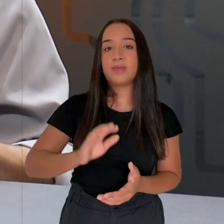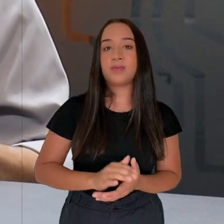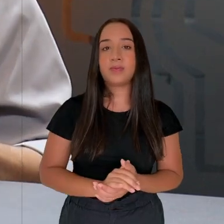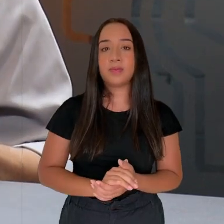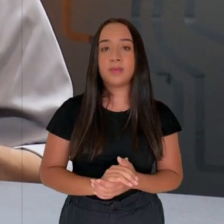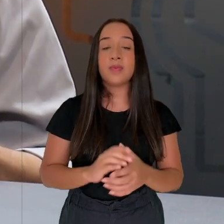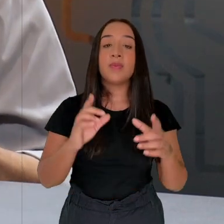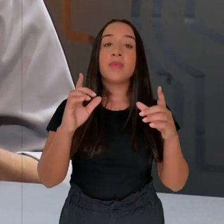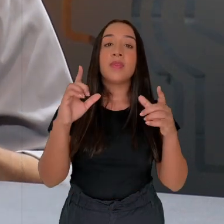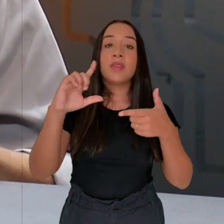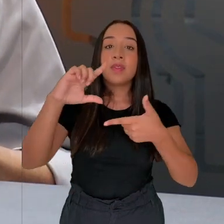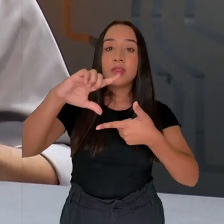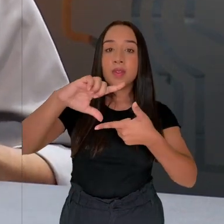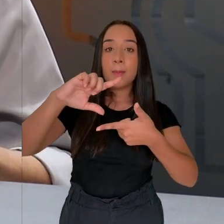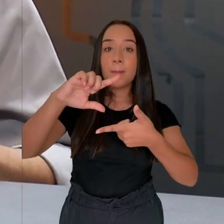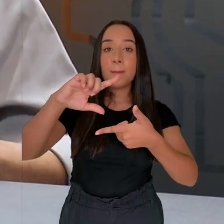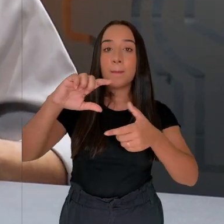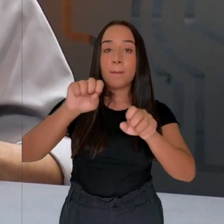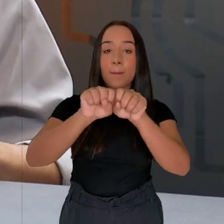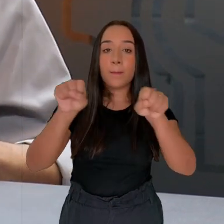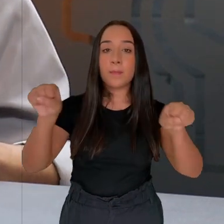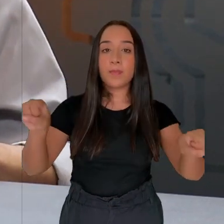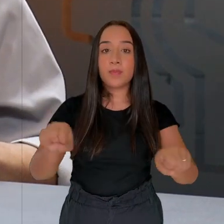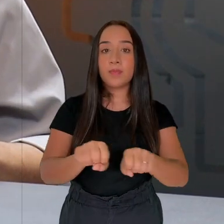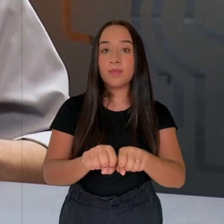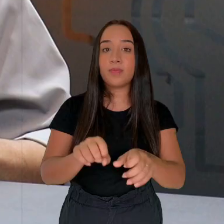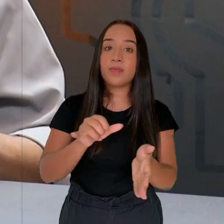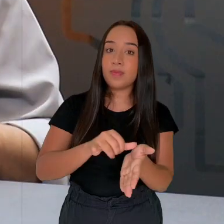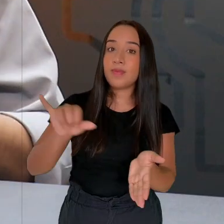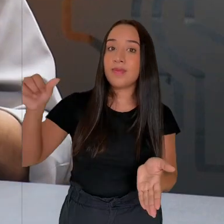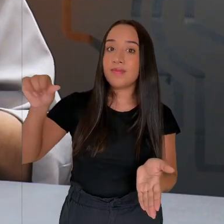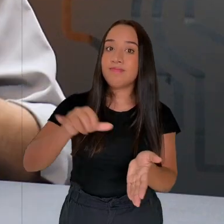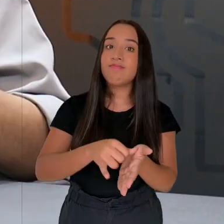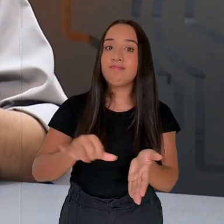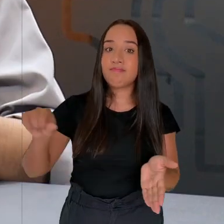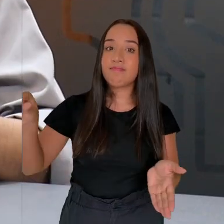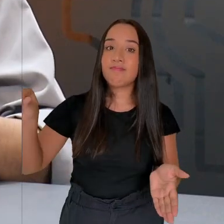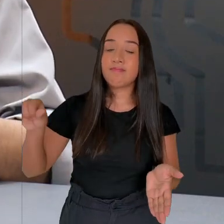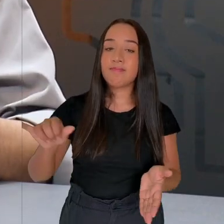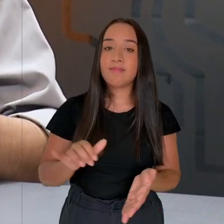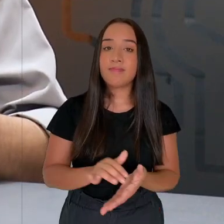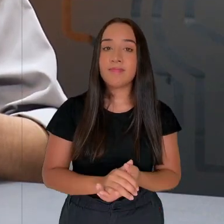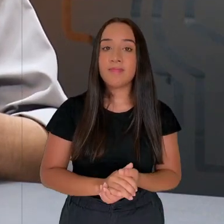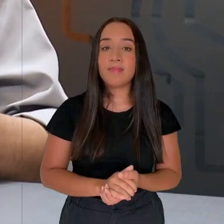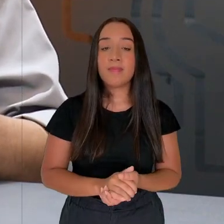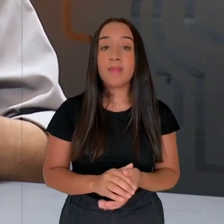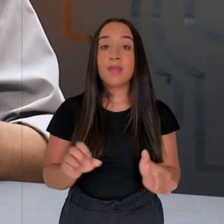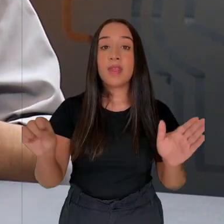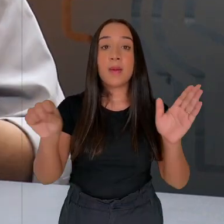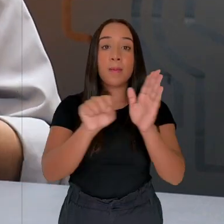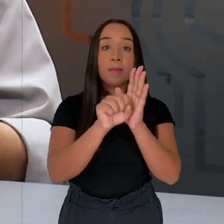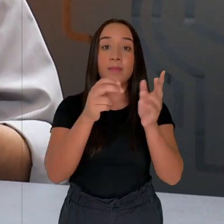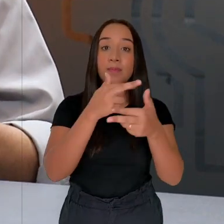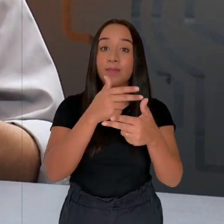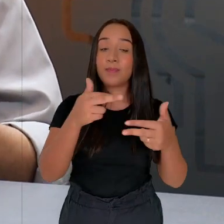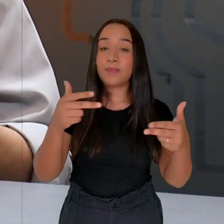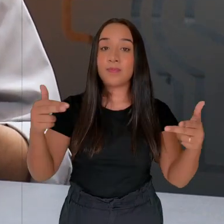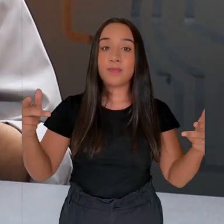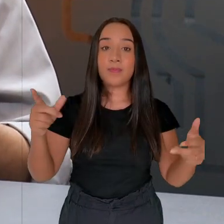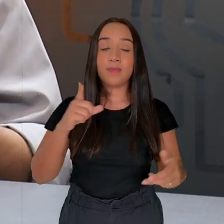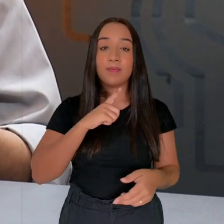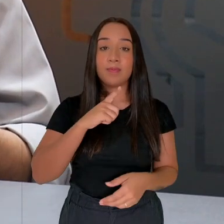a nossa equipe técnica, ela está qualificada para entender o que está acontecendo de forma